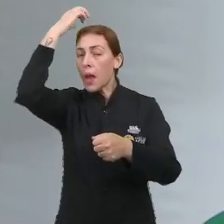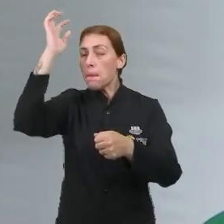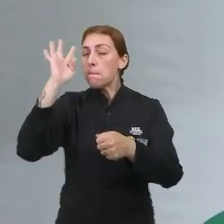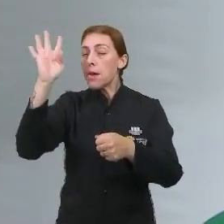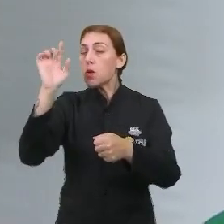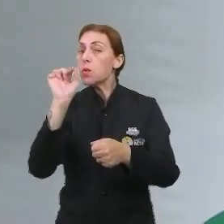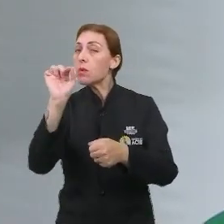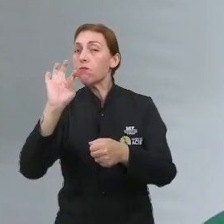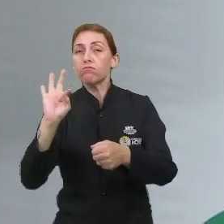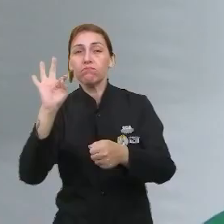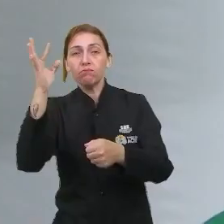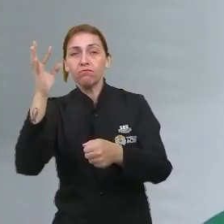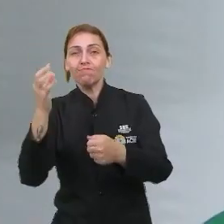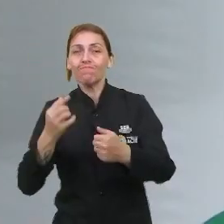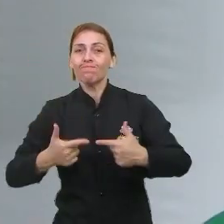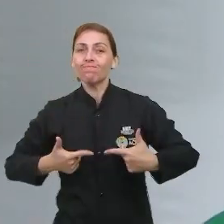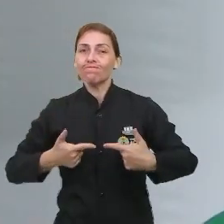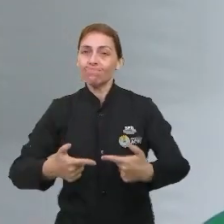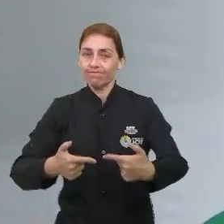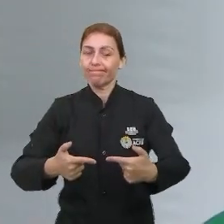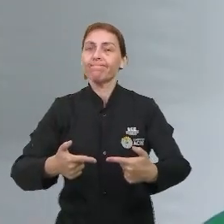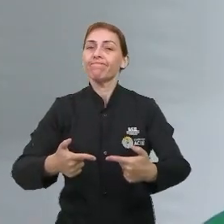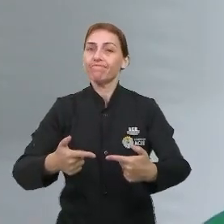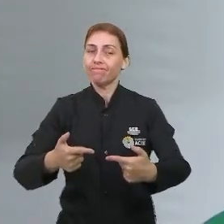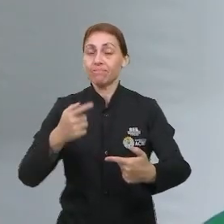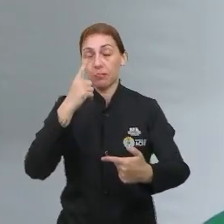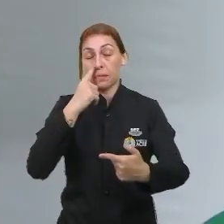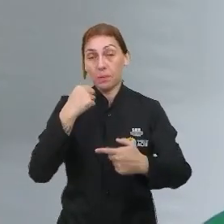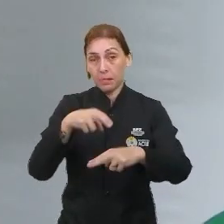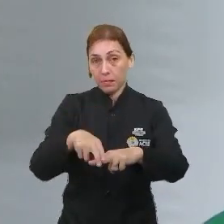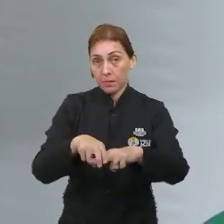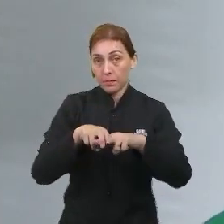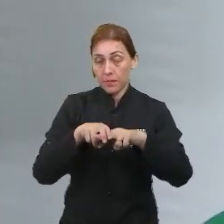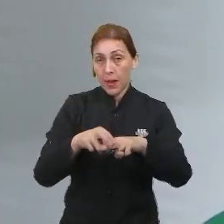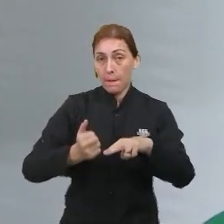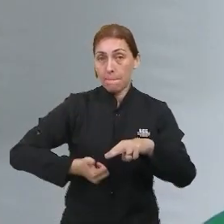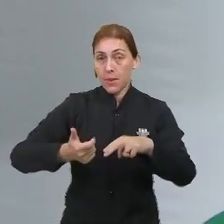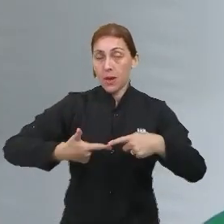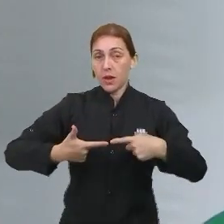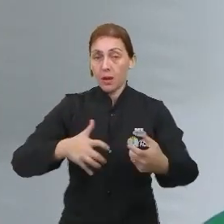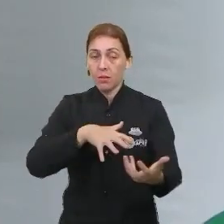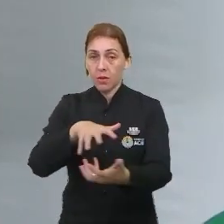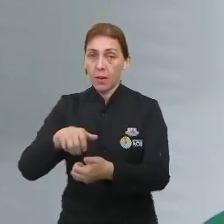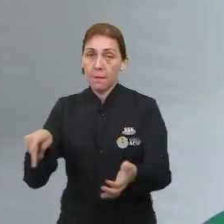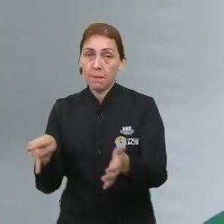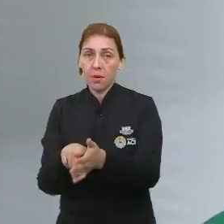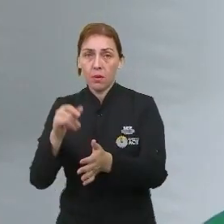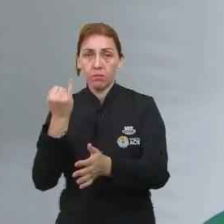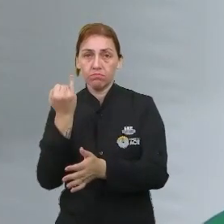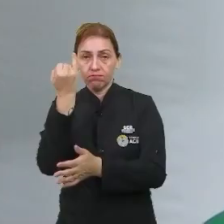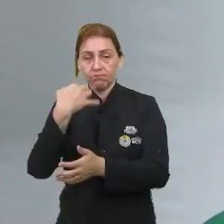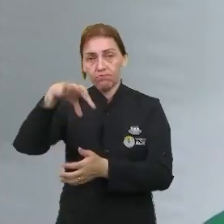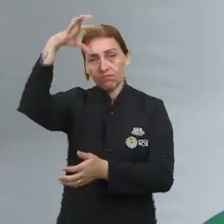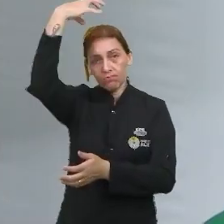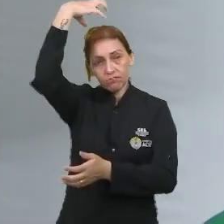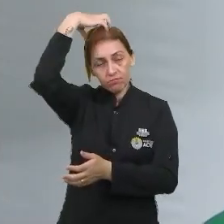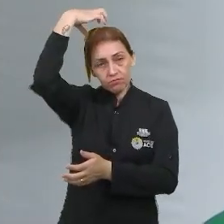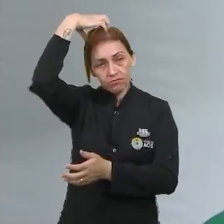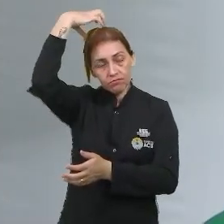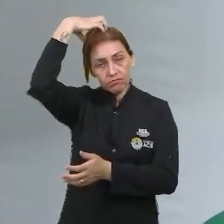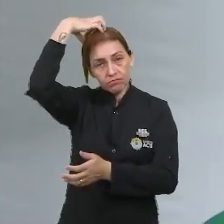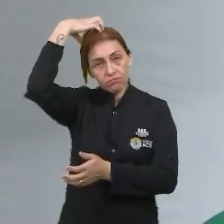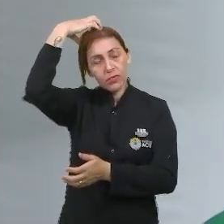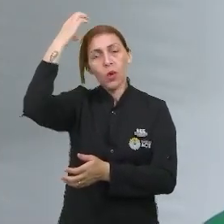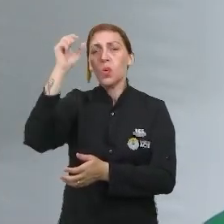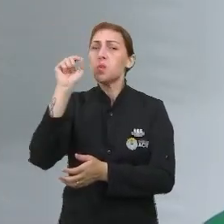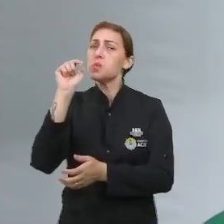quê? Guerra. Tá? Por isso que nós dizemos que a Primeira Guerra Mundial é fruto do imperialismo. E o imperialismo é